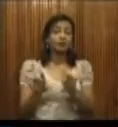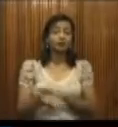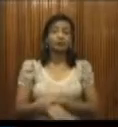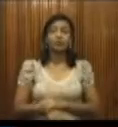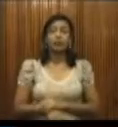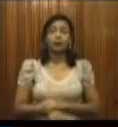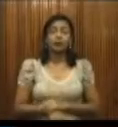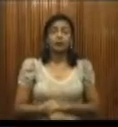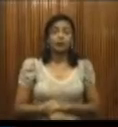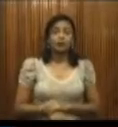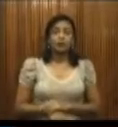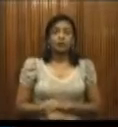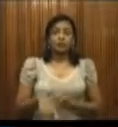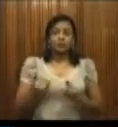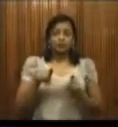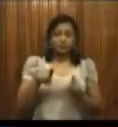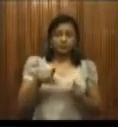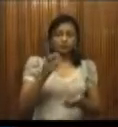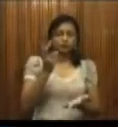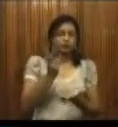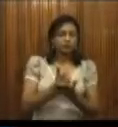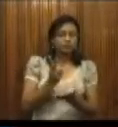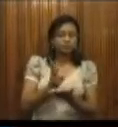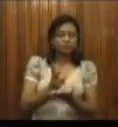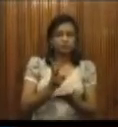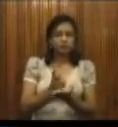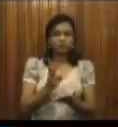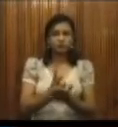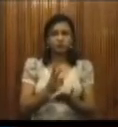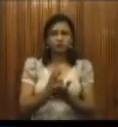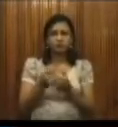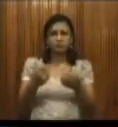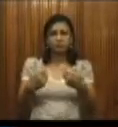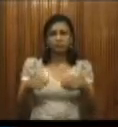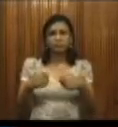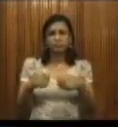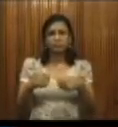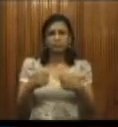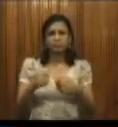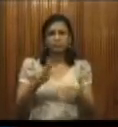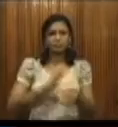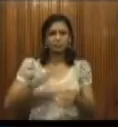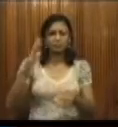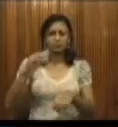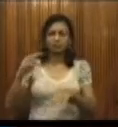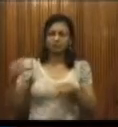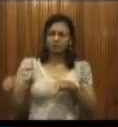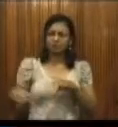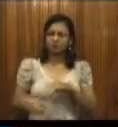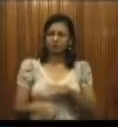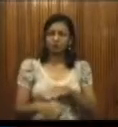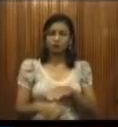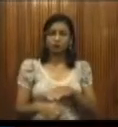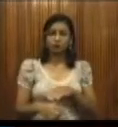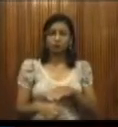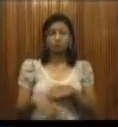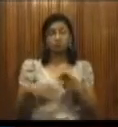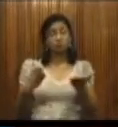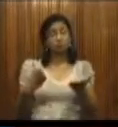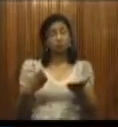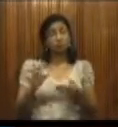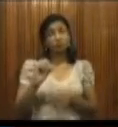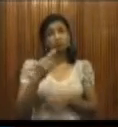esse texto te leva a perceber que há uma necessidade maior. Talvez você tenha um poder aquisitivo que te leve a